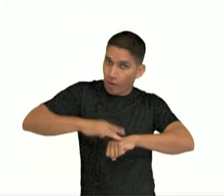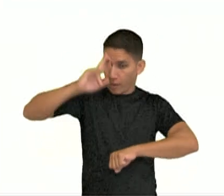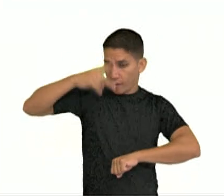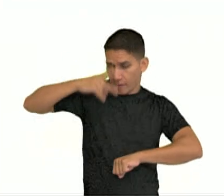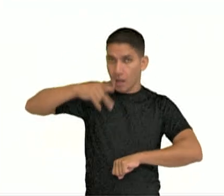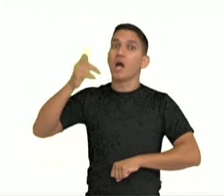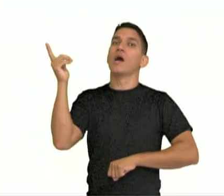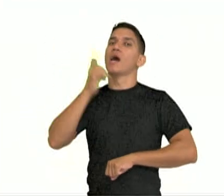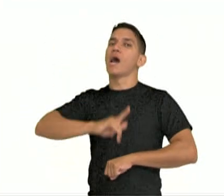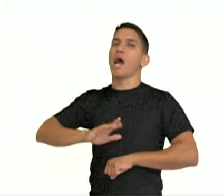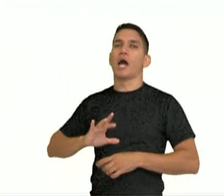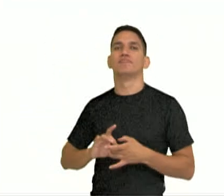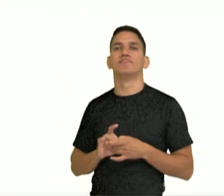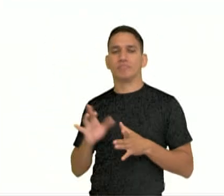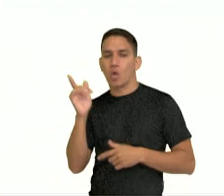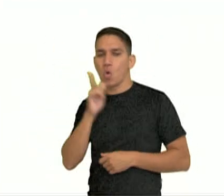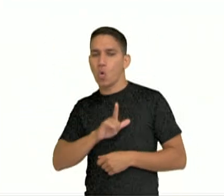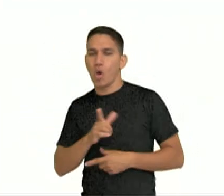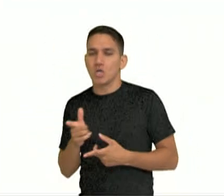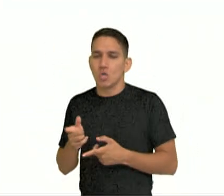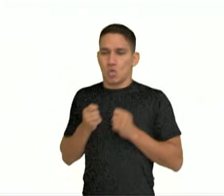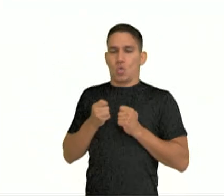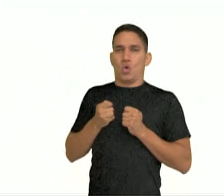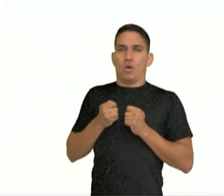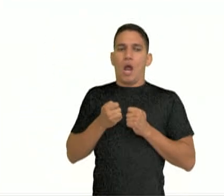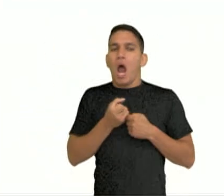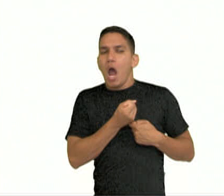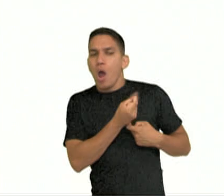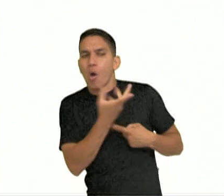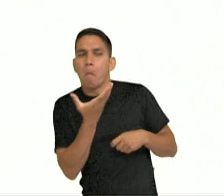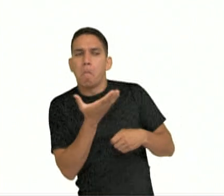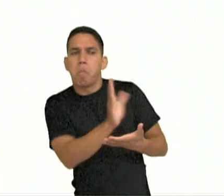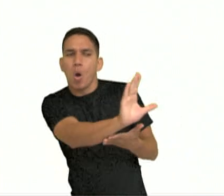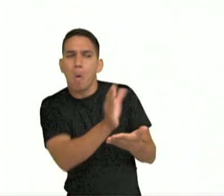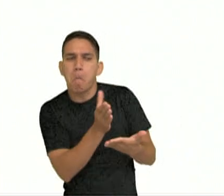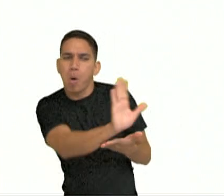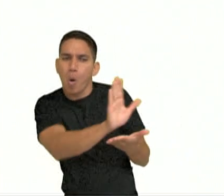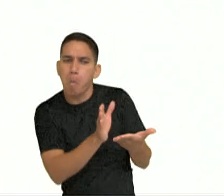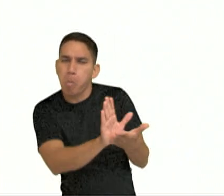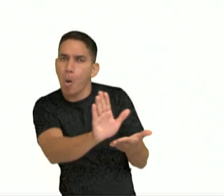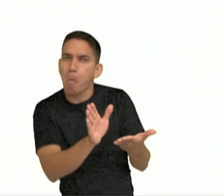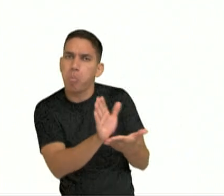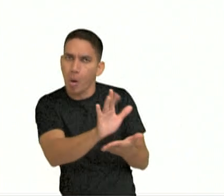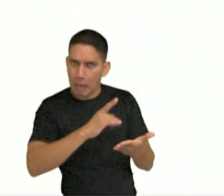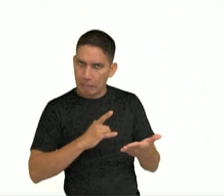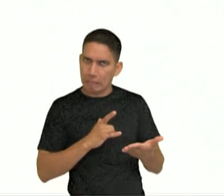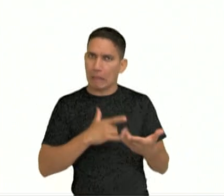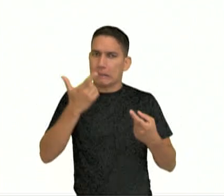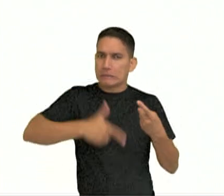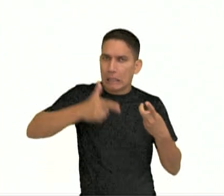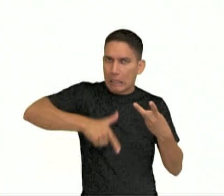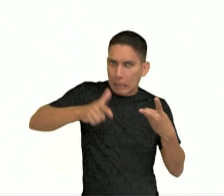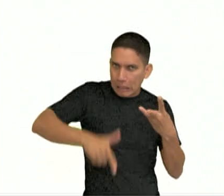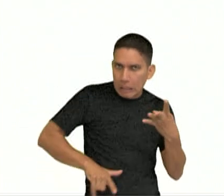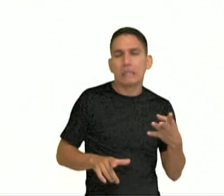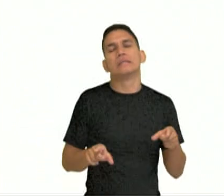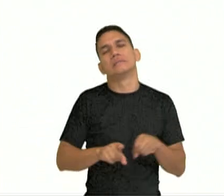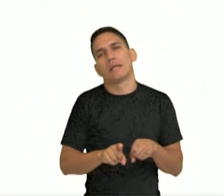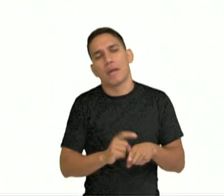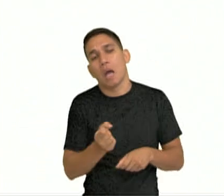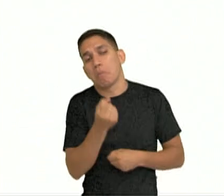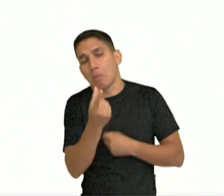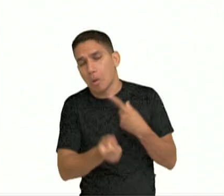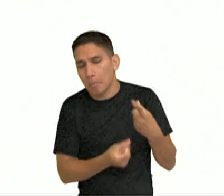ela consiga reduzir os gastos que ela tem recorrentes e não recorrentes